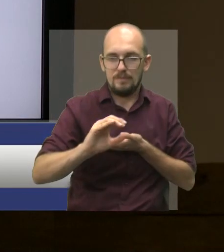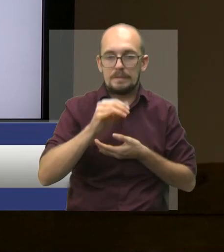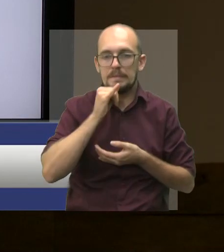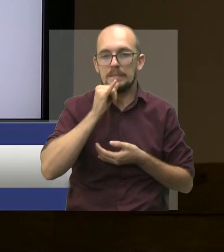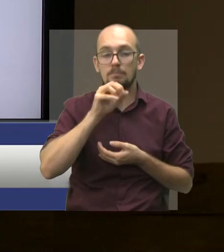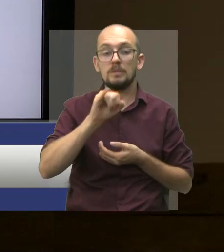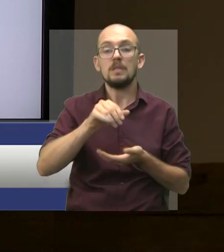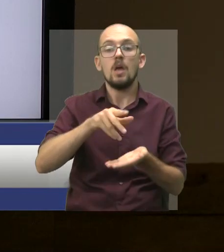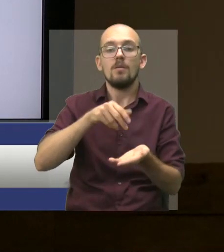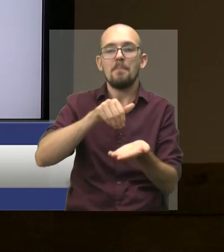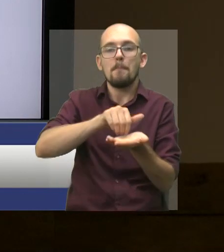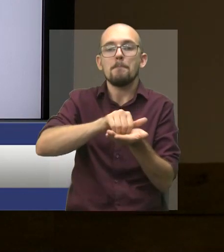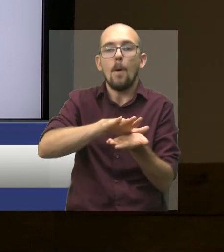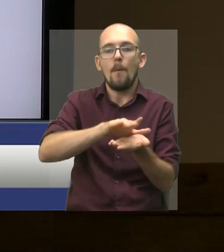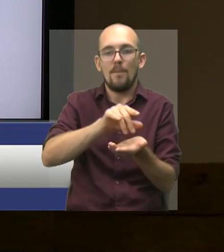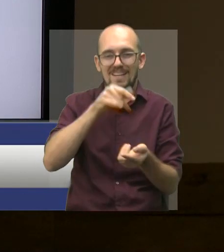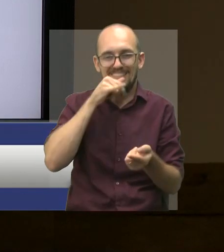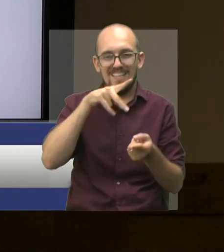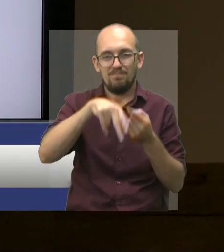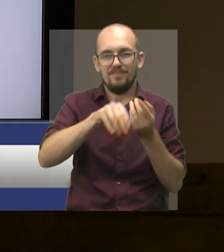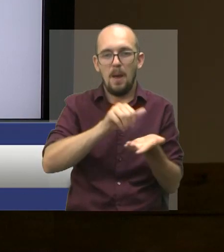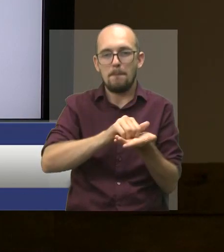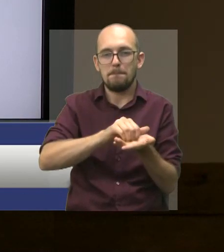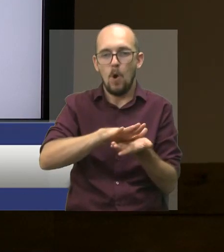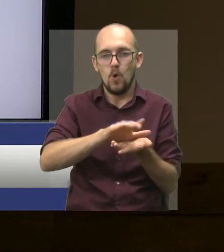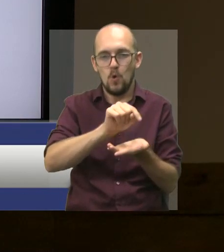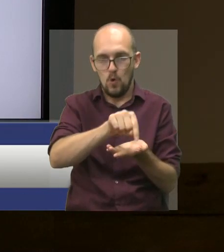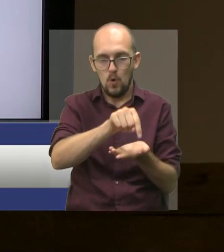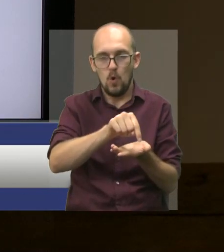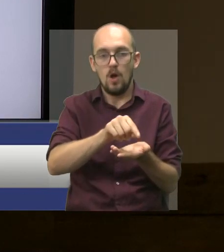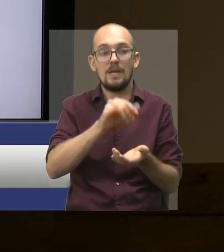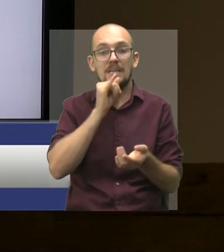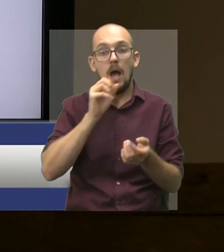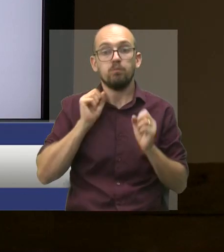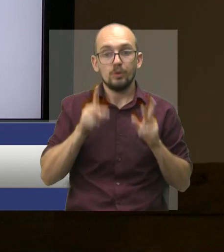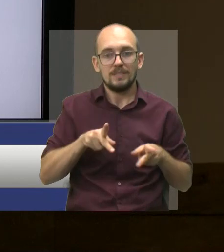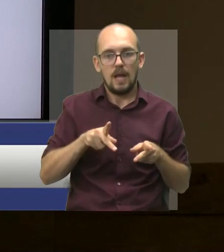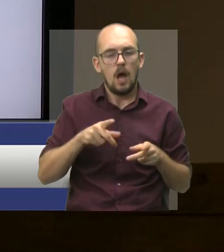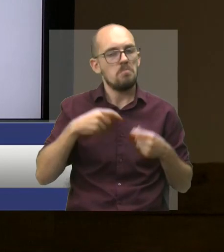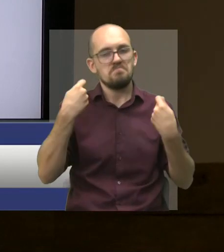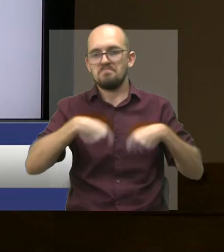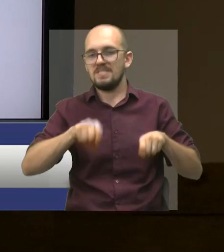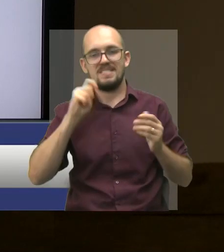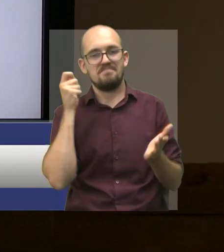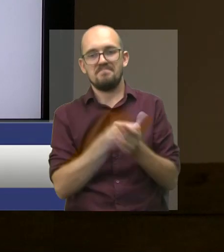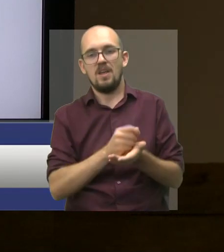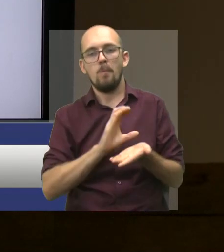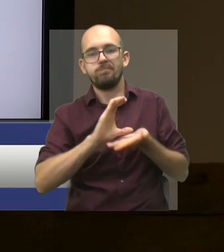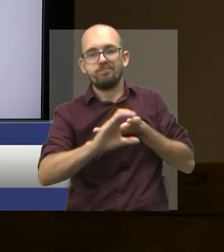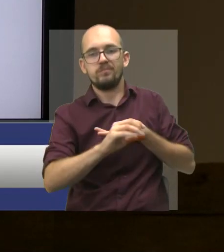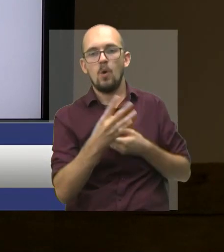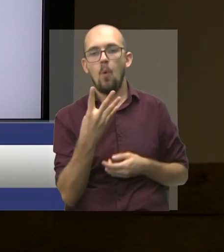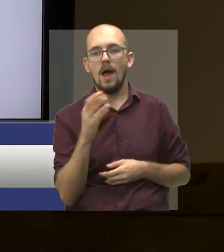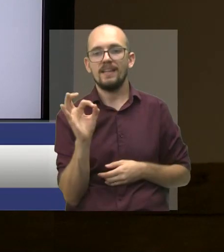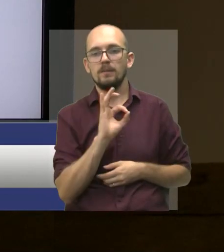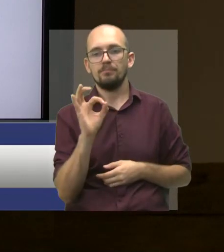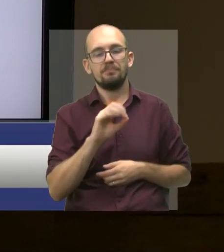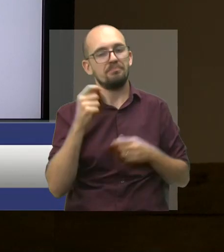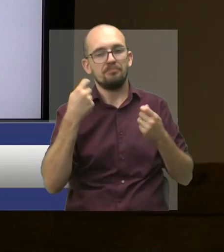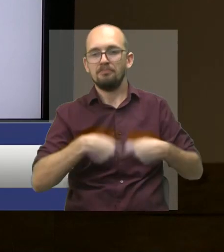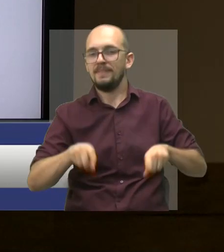fizer a rescisão do funcionário aposentado. Não terá mais direito a essa multa